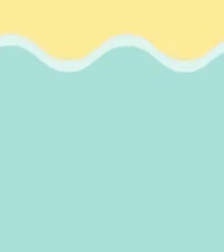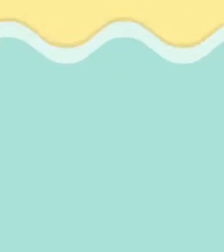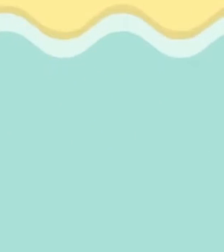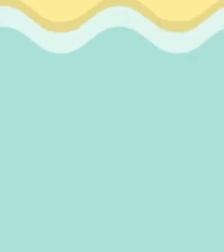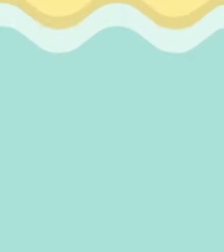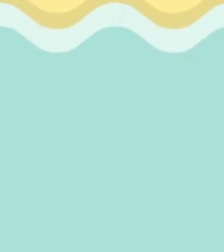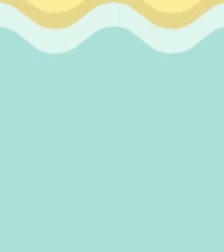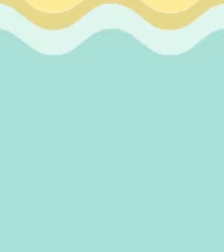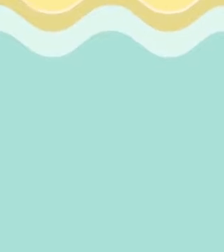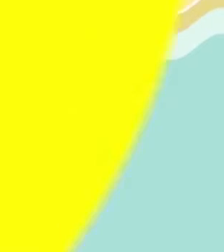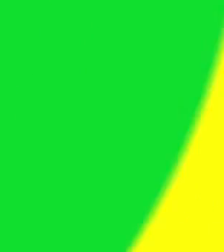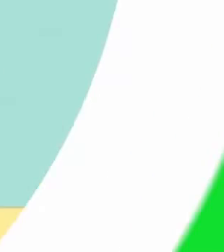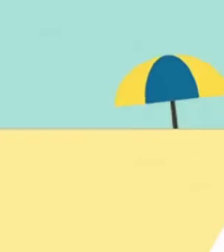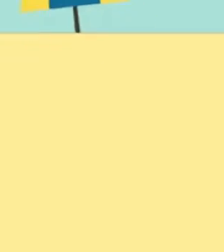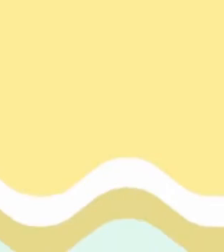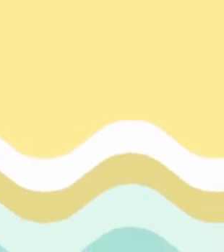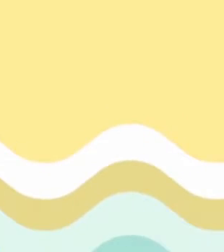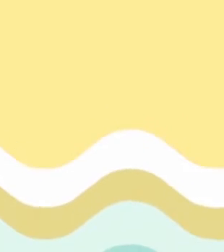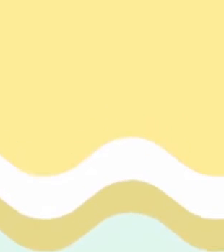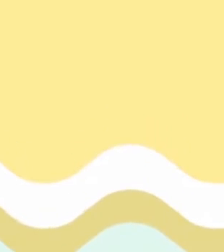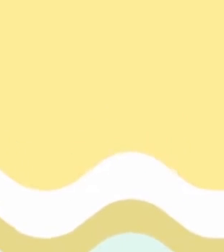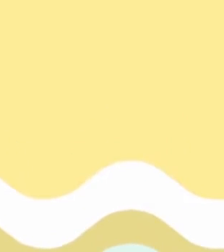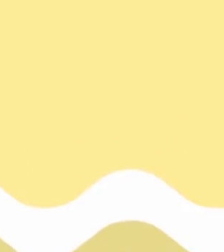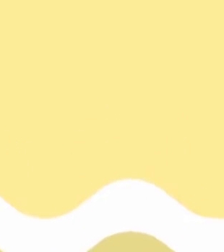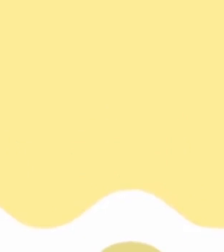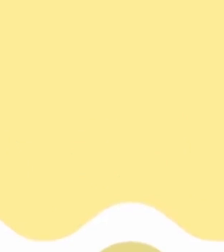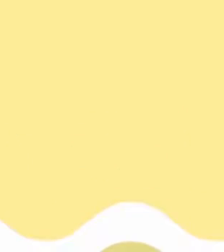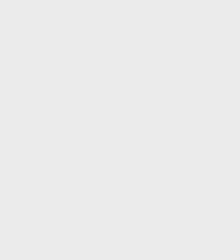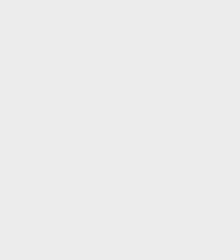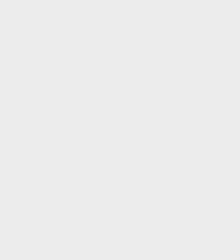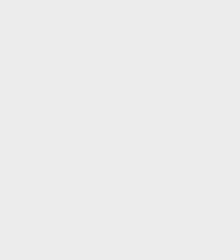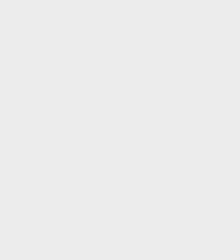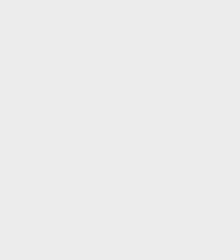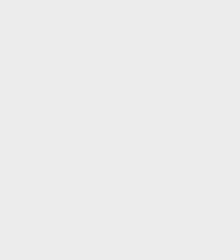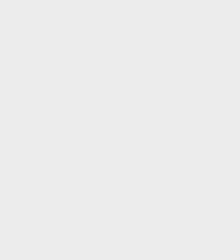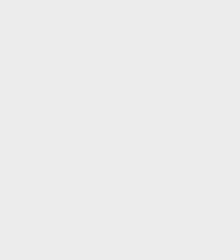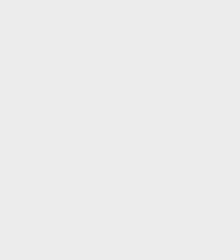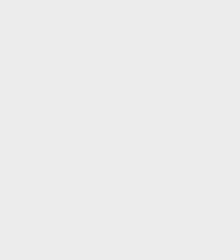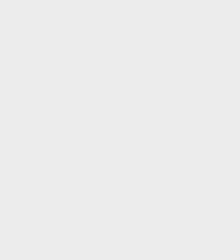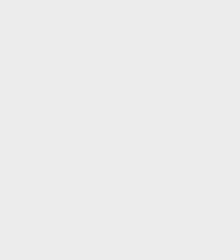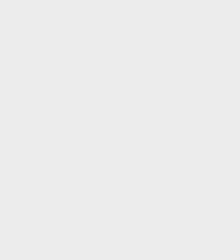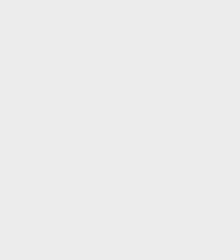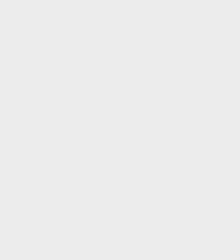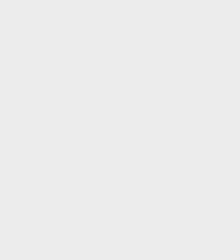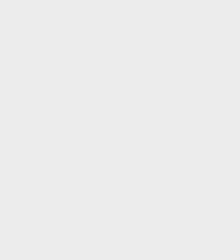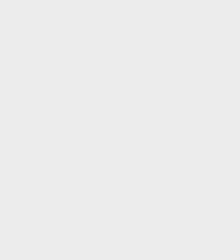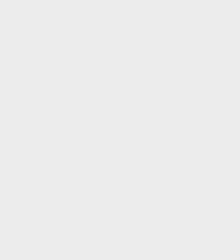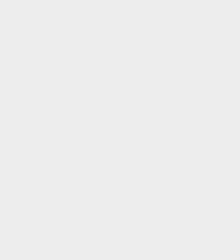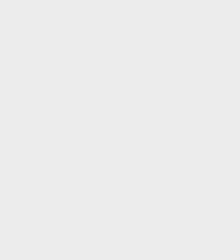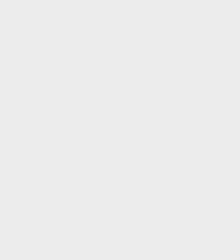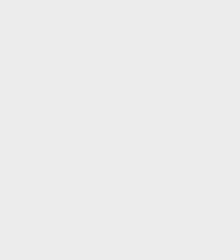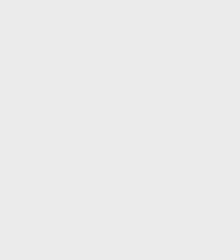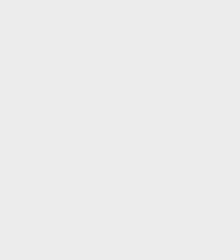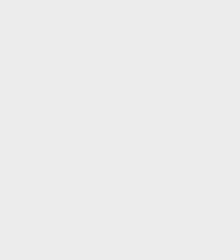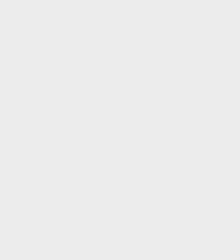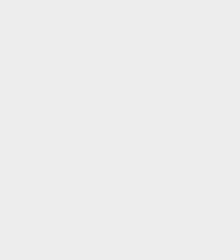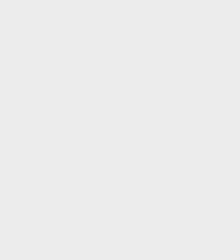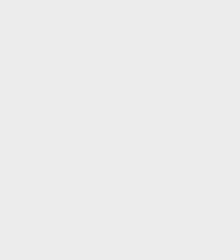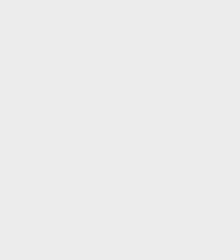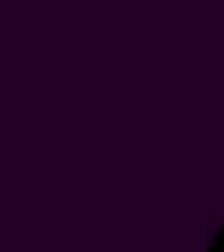encontra os amigos e praticar esportes mas o lixo Você joga na lixeira tem Alerta cidadania e informação